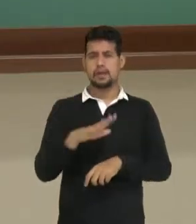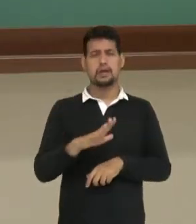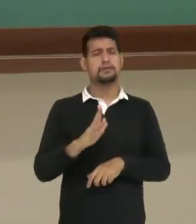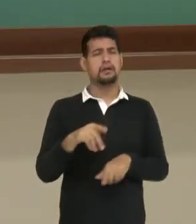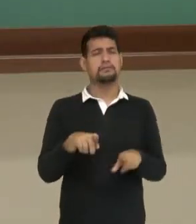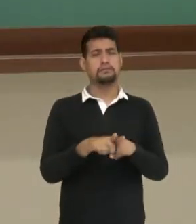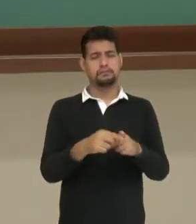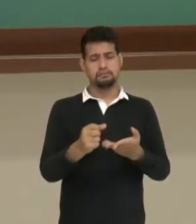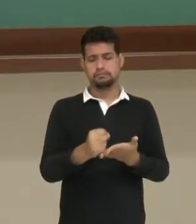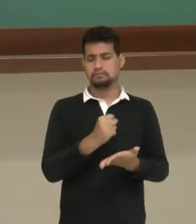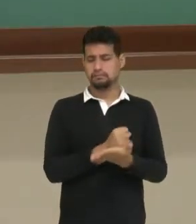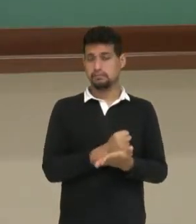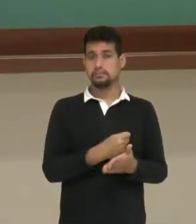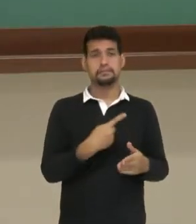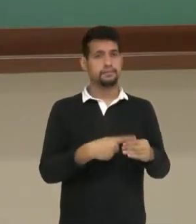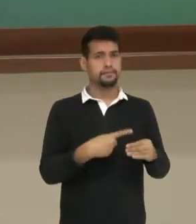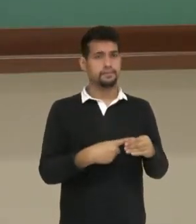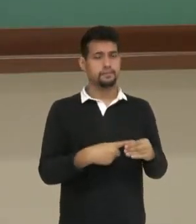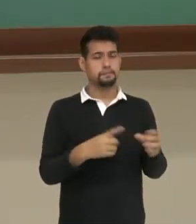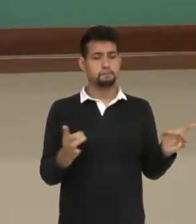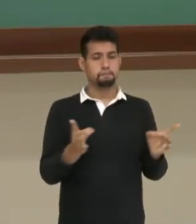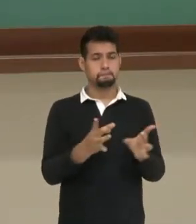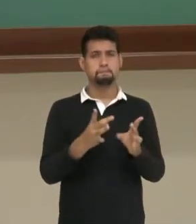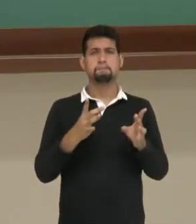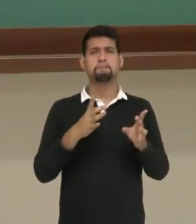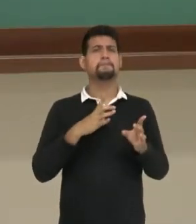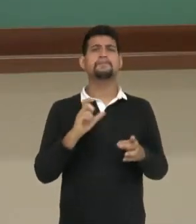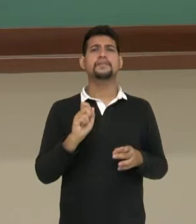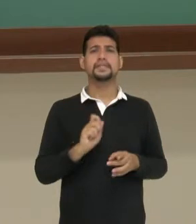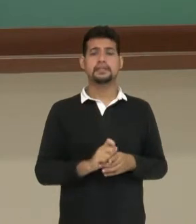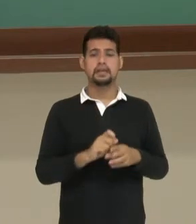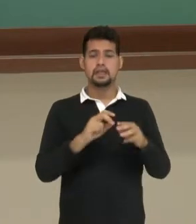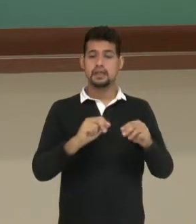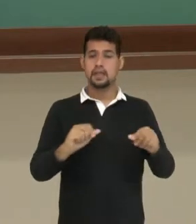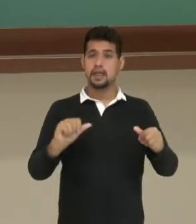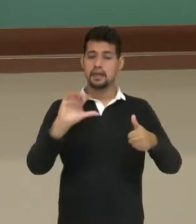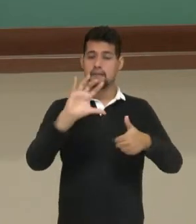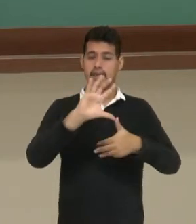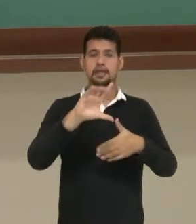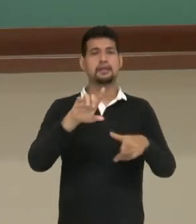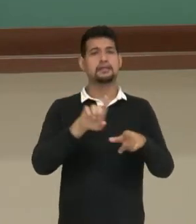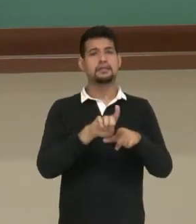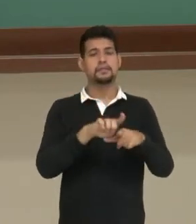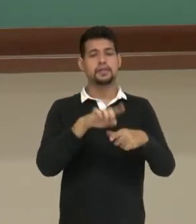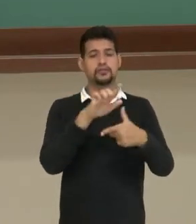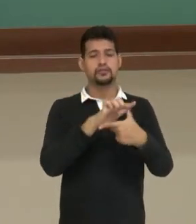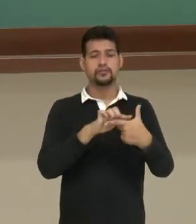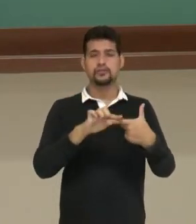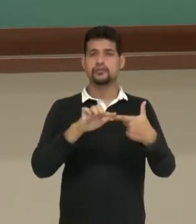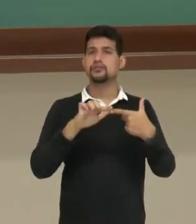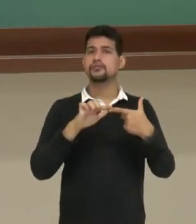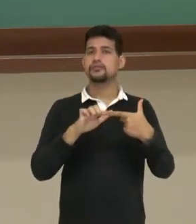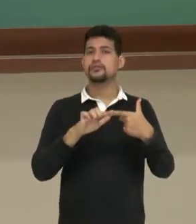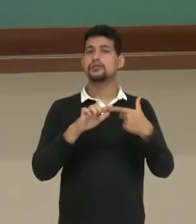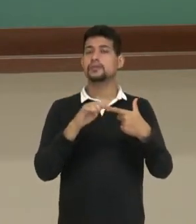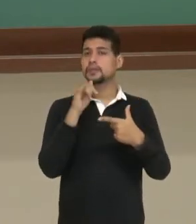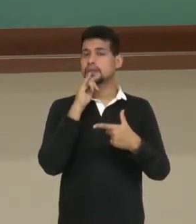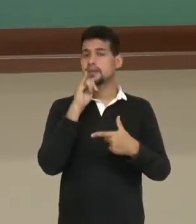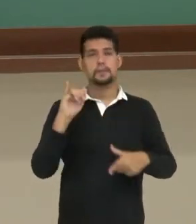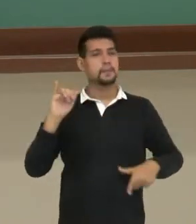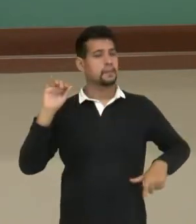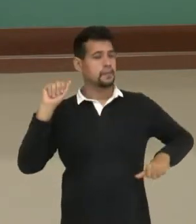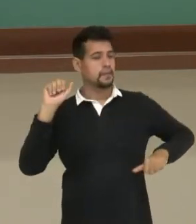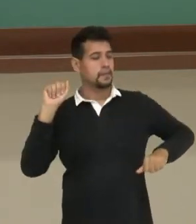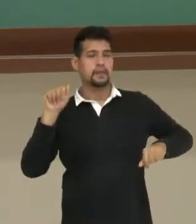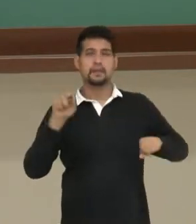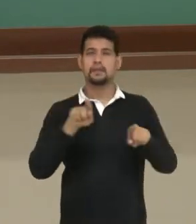que foi assinado na cidade de Tordesilhas, dividia as terras da América entre as monarquias espanholas